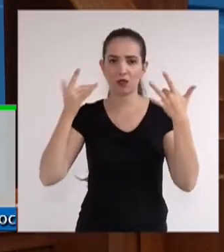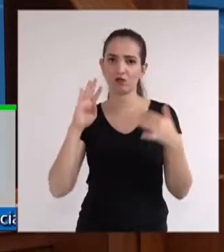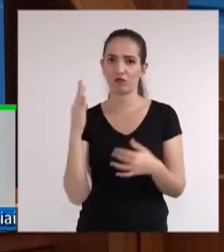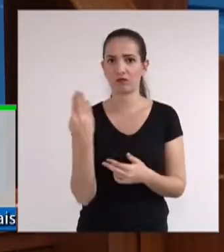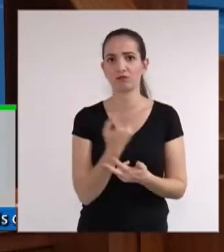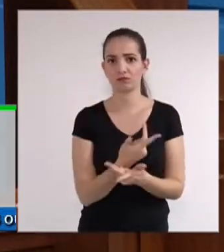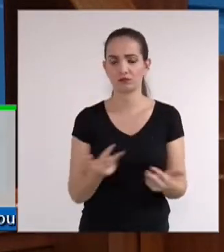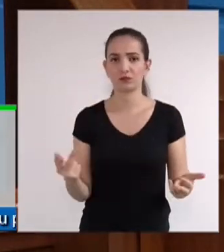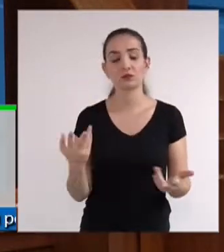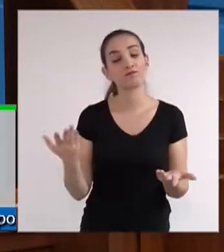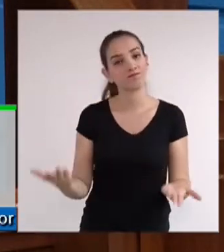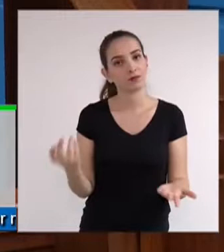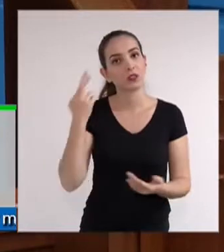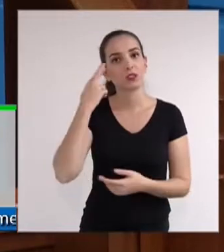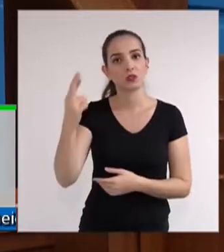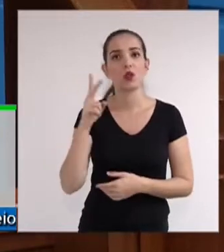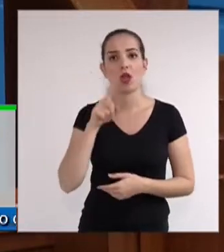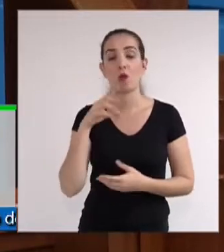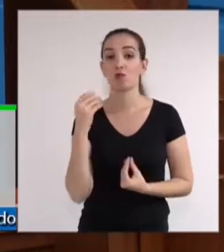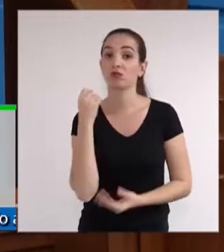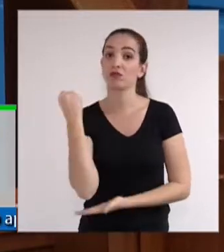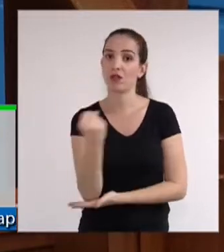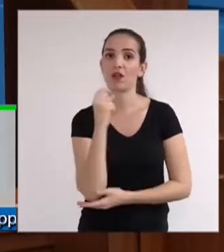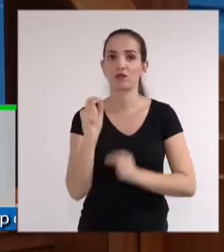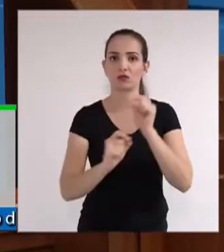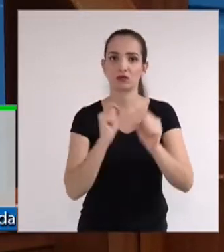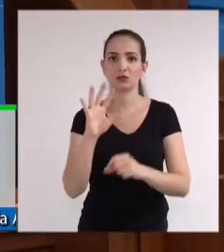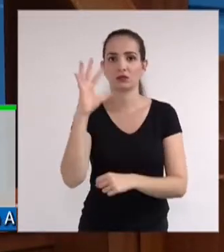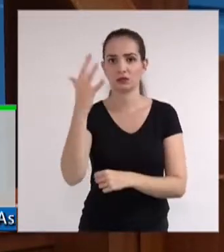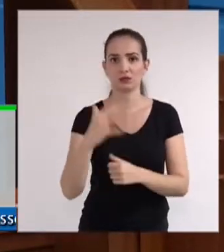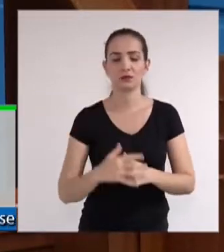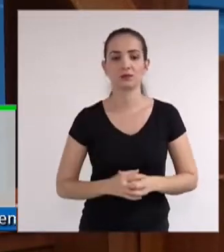E, senhores, é muito grave o que está acontecendo.